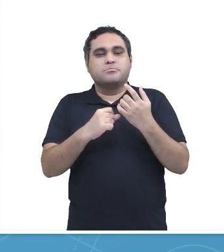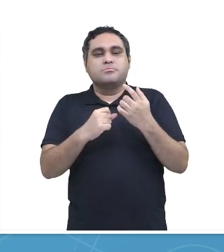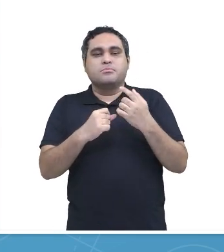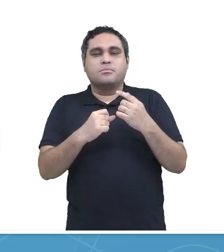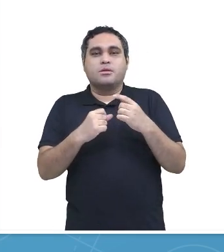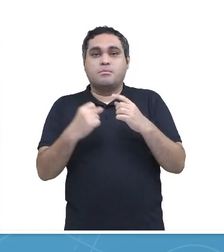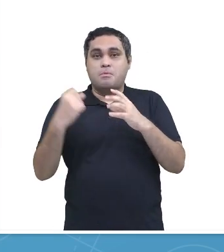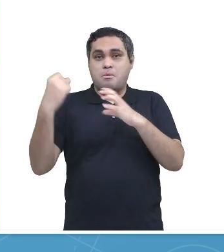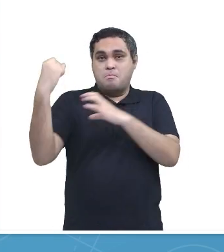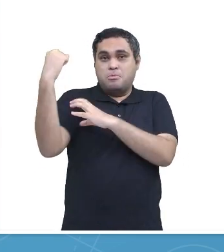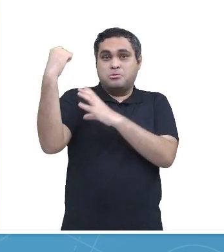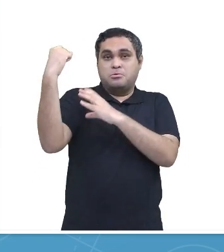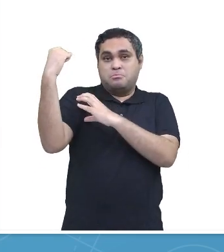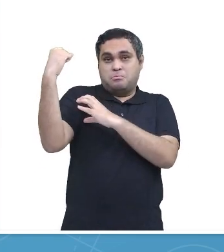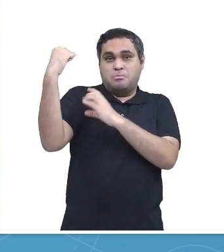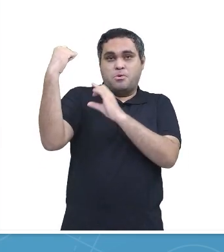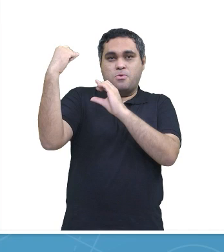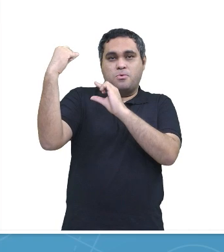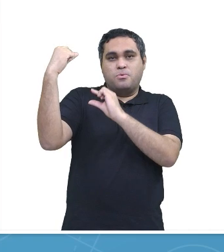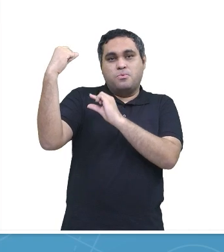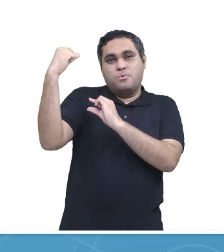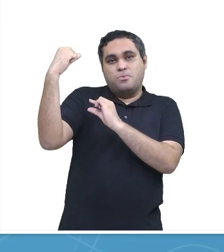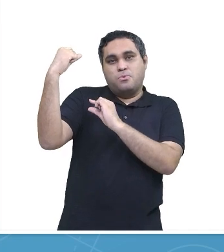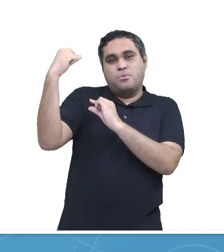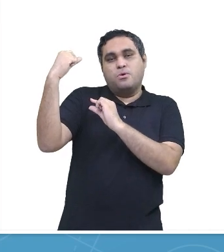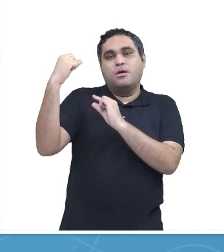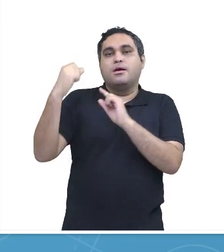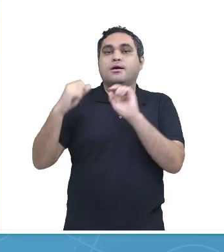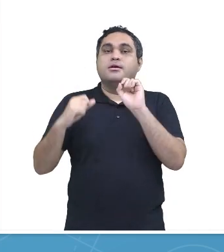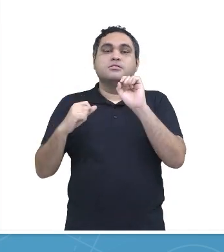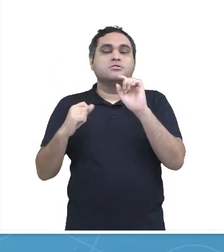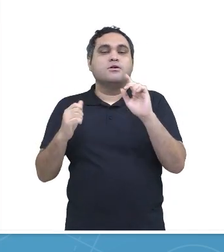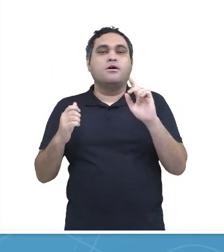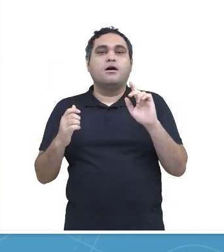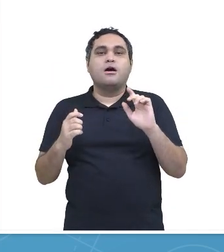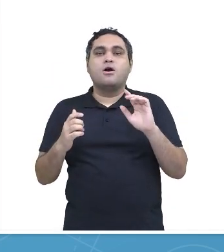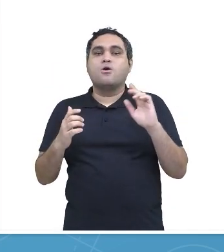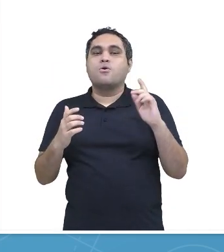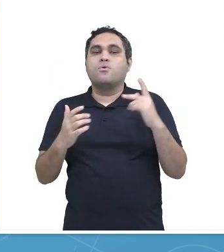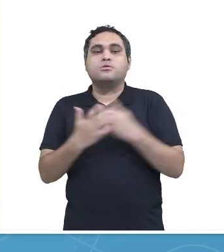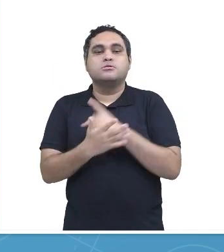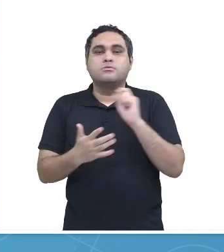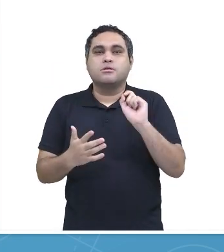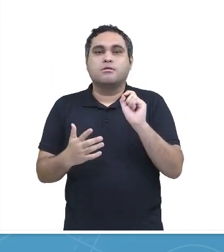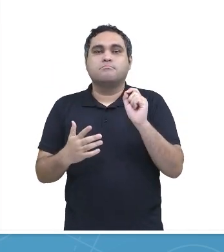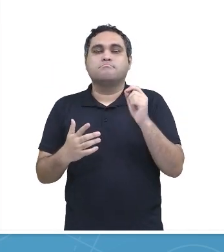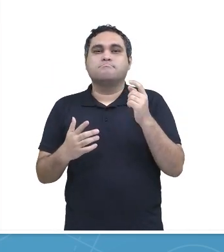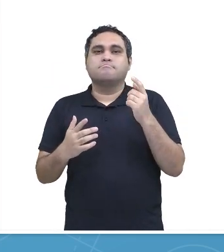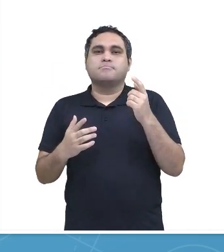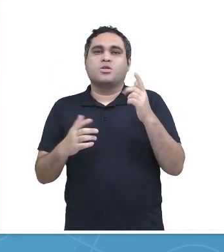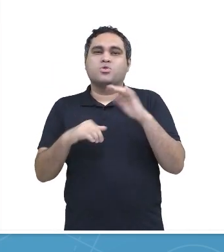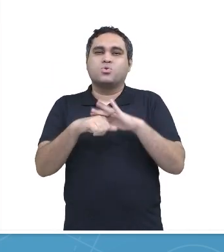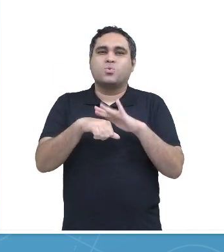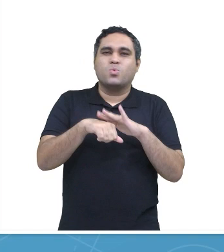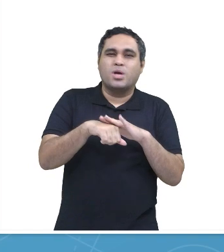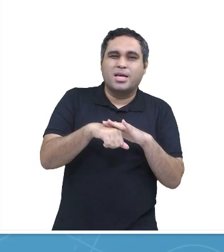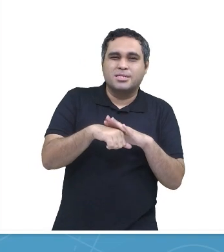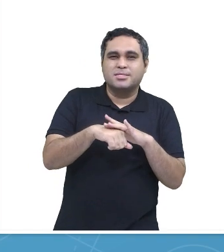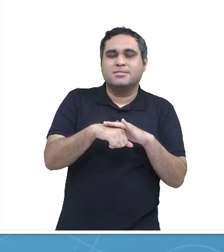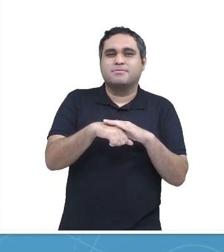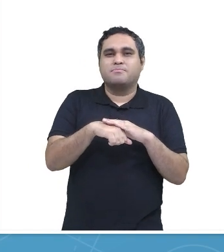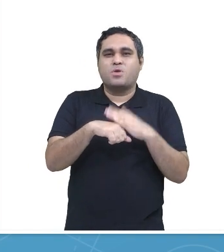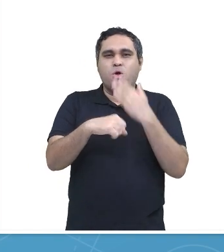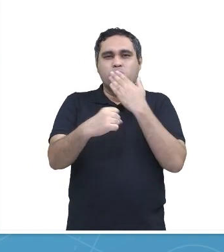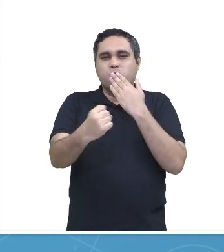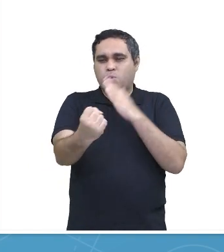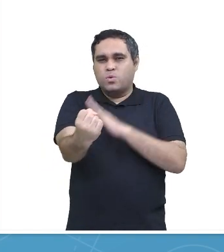acarretar o quê? Surgimento de algumas doenças, tipo diabetes, obesidade, hipertensão. Então, é algo que precisa